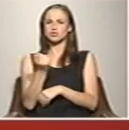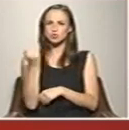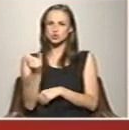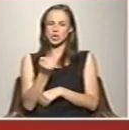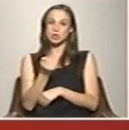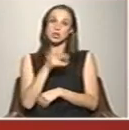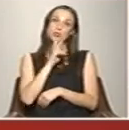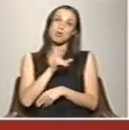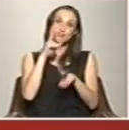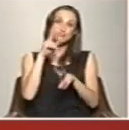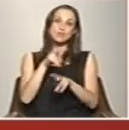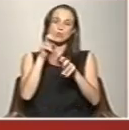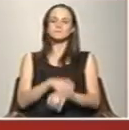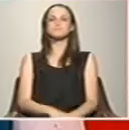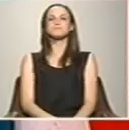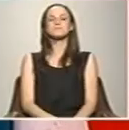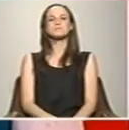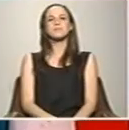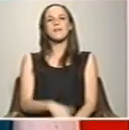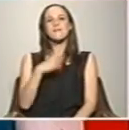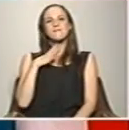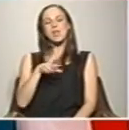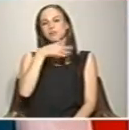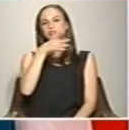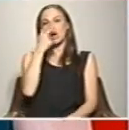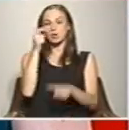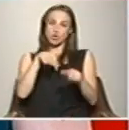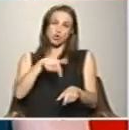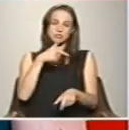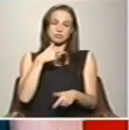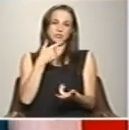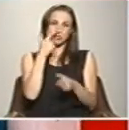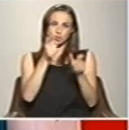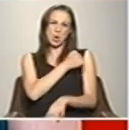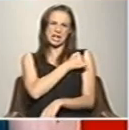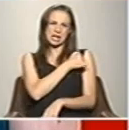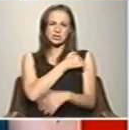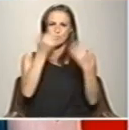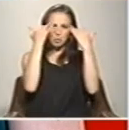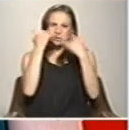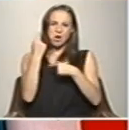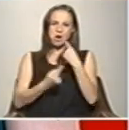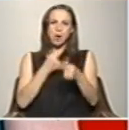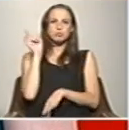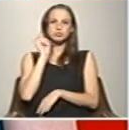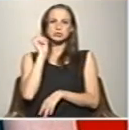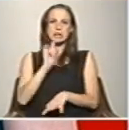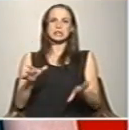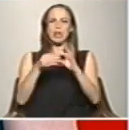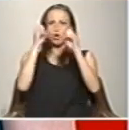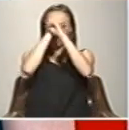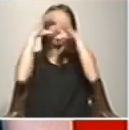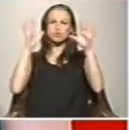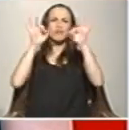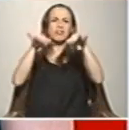que estão envolvidas nesta problemática. Quer dar-nos, a nós e aos nossos espectadores, alguma informação, aquela que é mais importante, sobre as conclusões a que